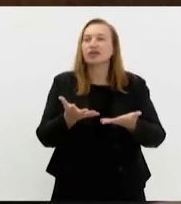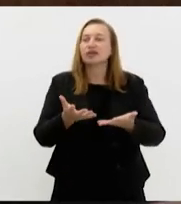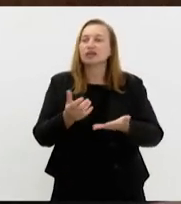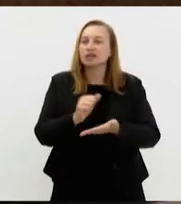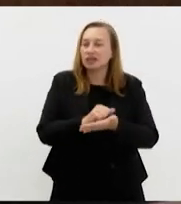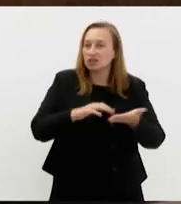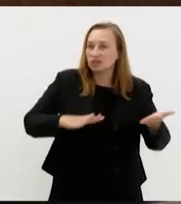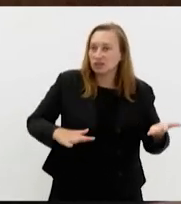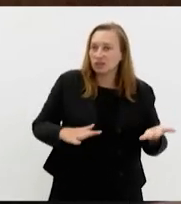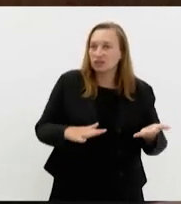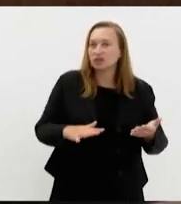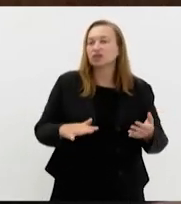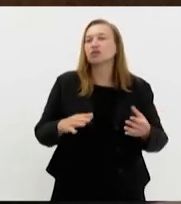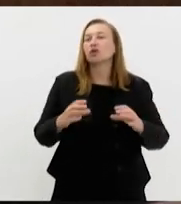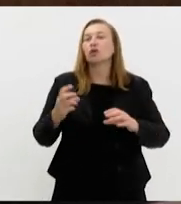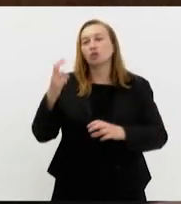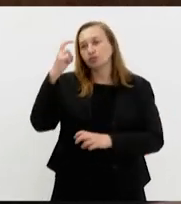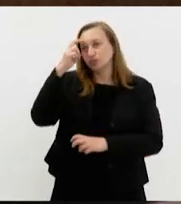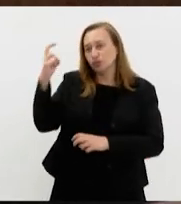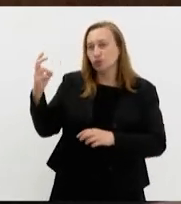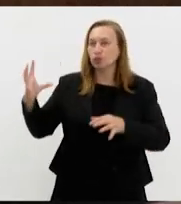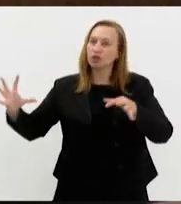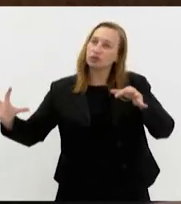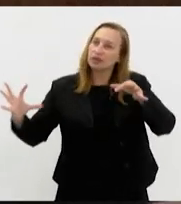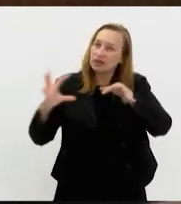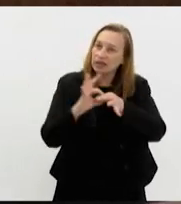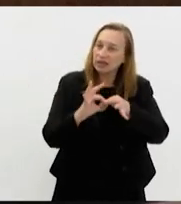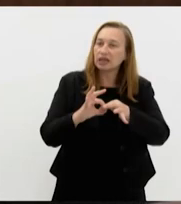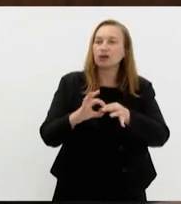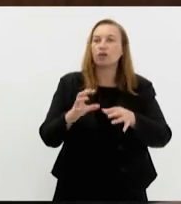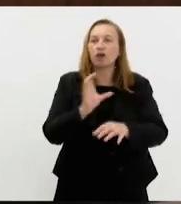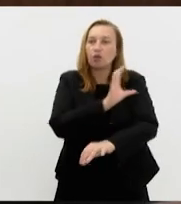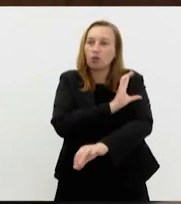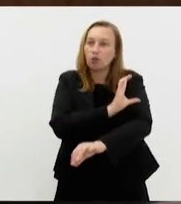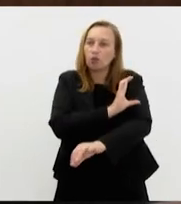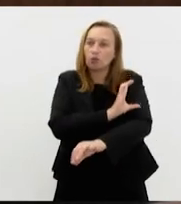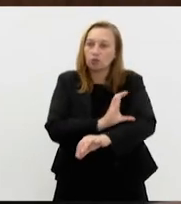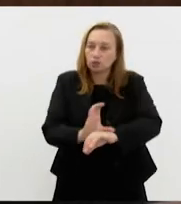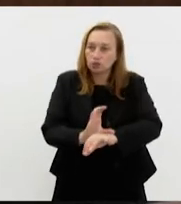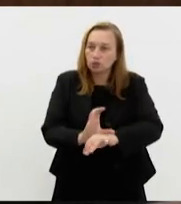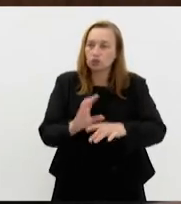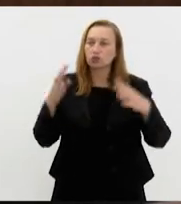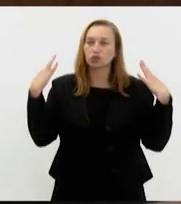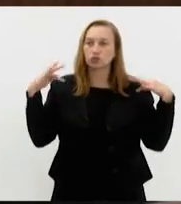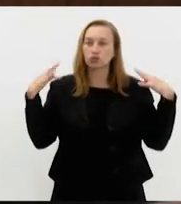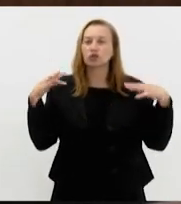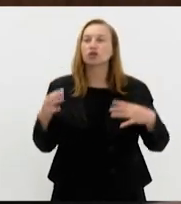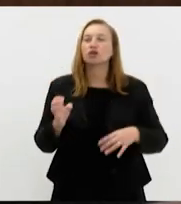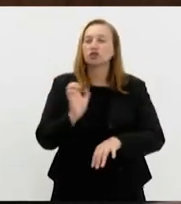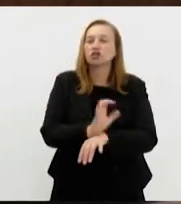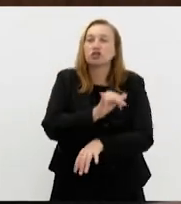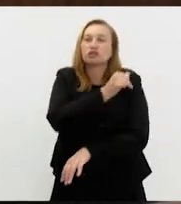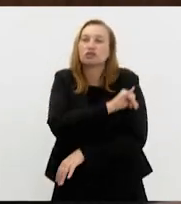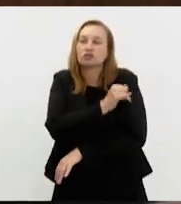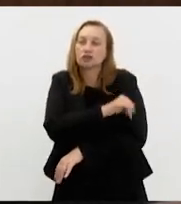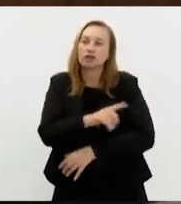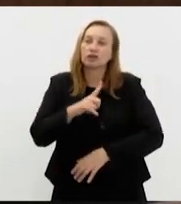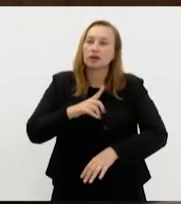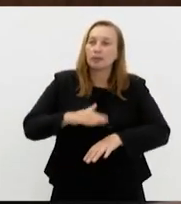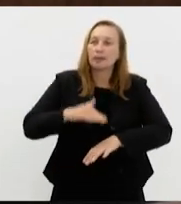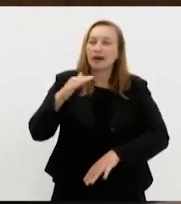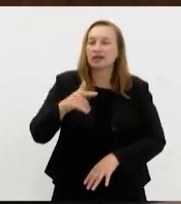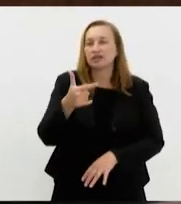que conversa com o turismo, que conversa com a cultura. O Estado do Rio de Janeiro, ele tem mais